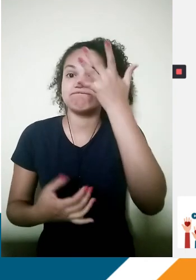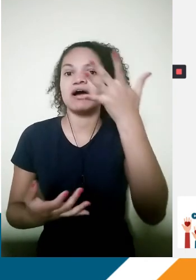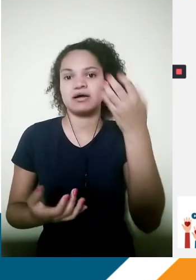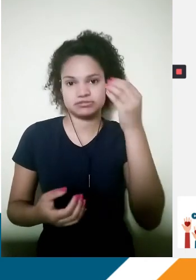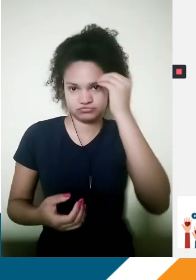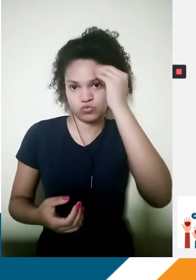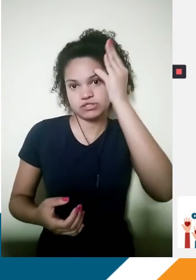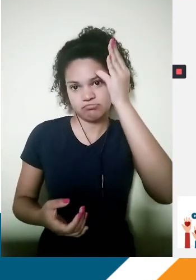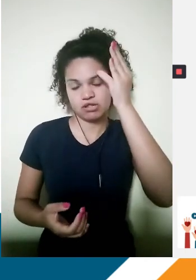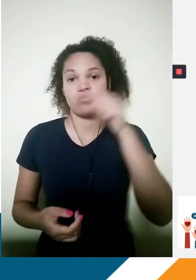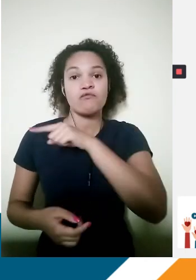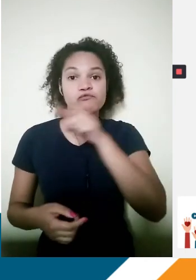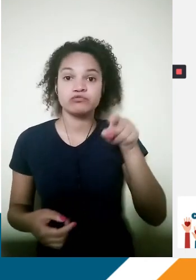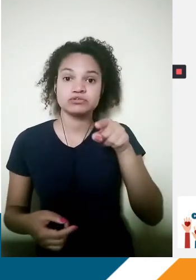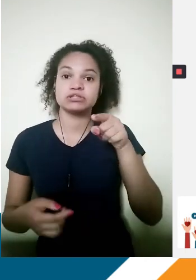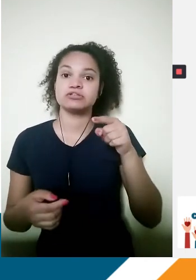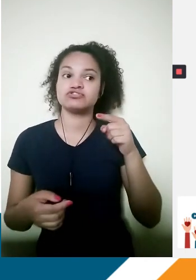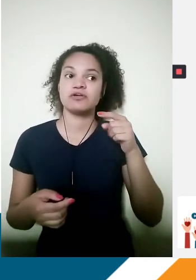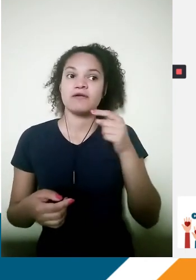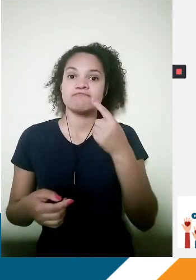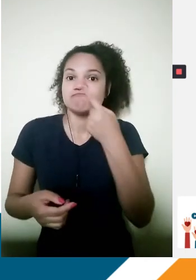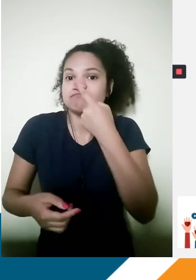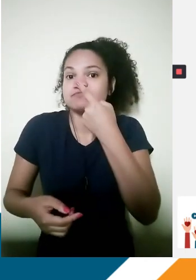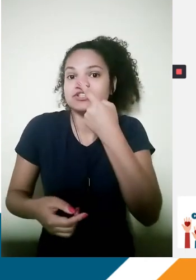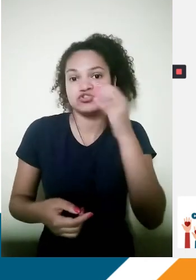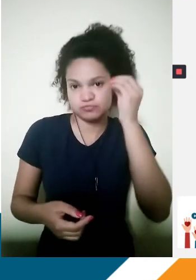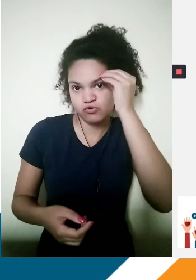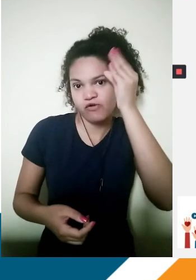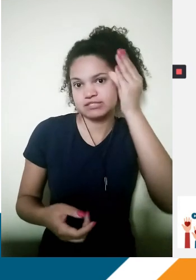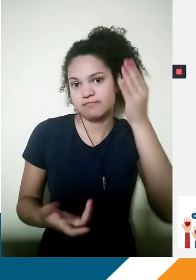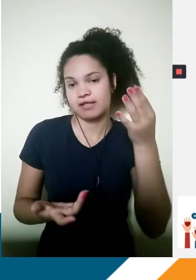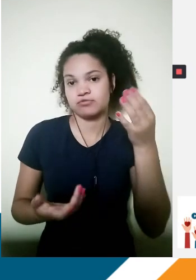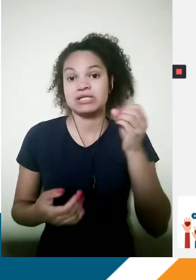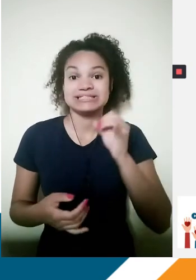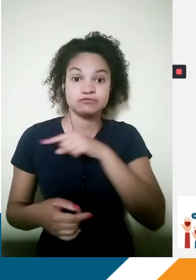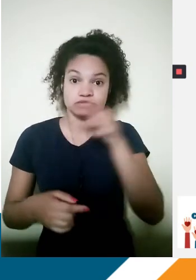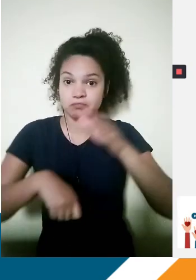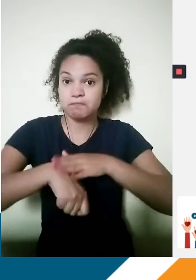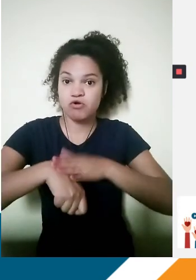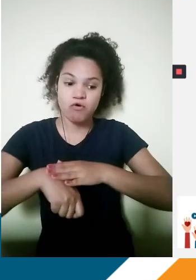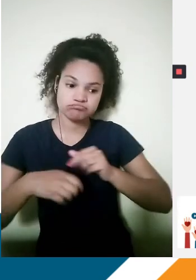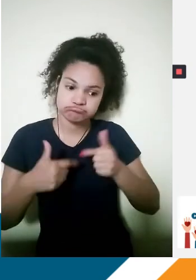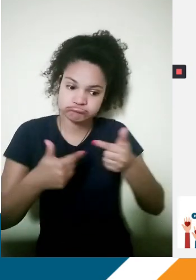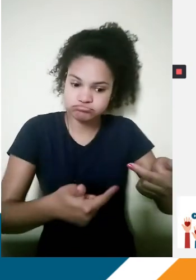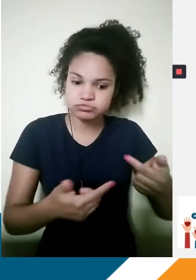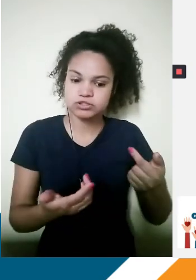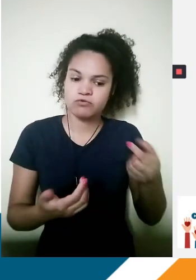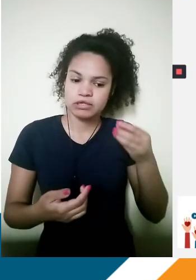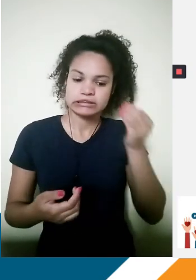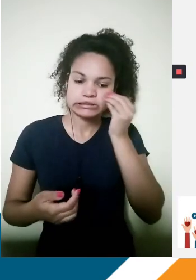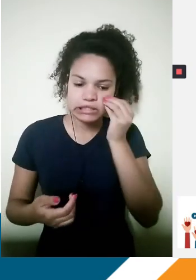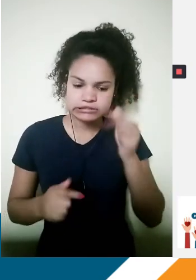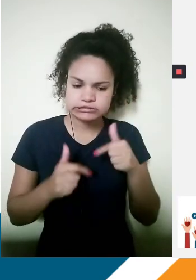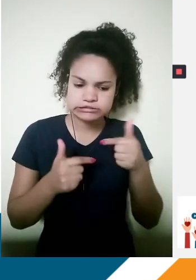aproximam desse conhecimento a partir do momento que vocês colocam a mão na massa e tentam refletir